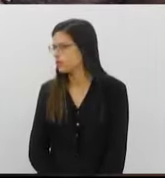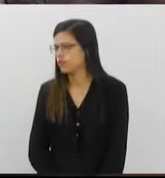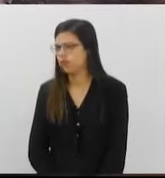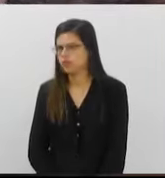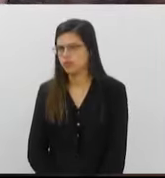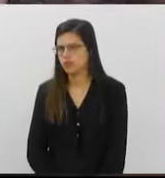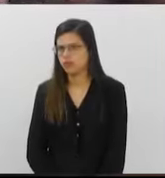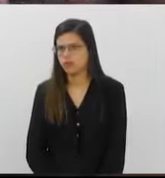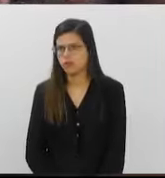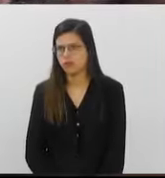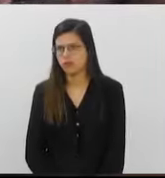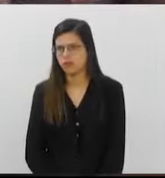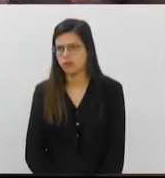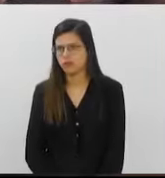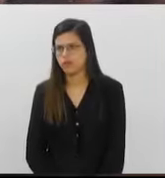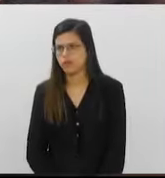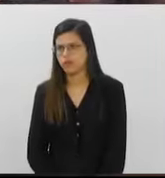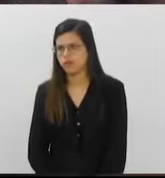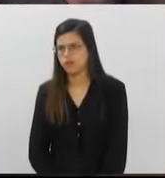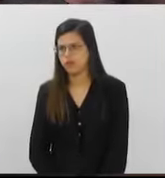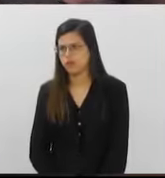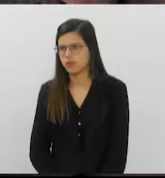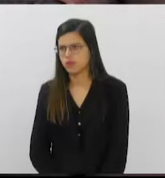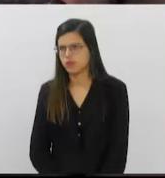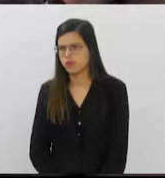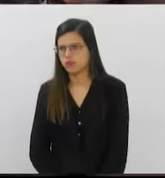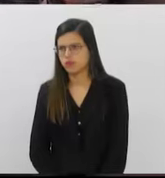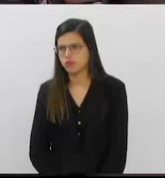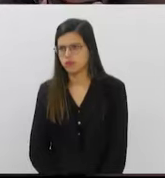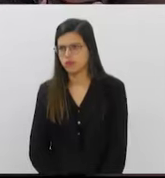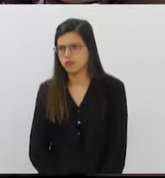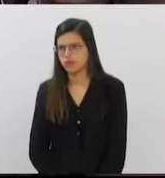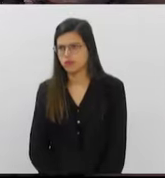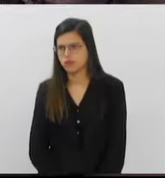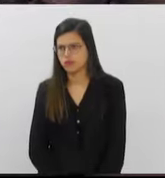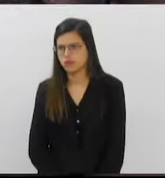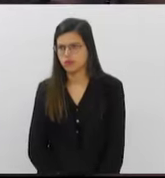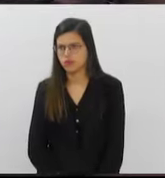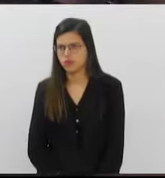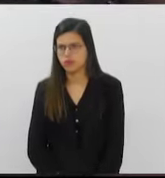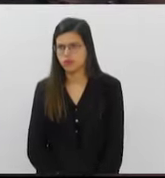Quem? Meu irmão? Minha mãe?